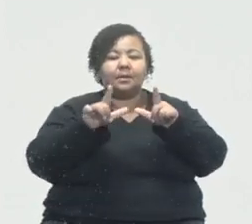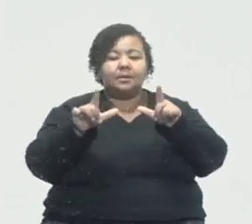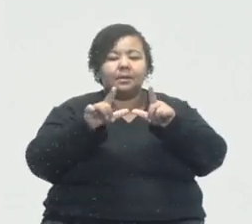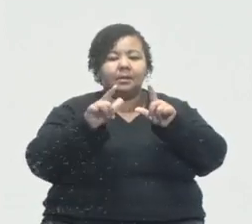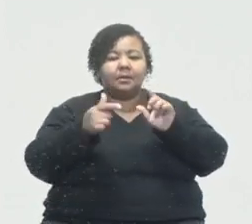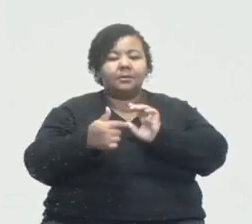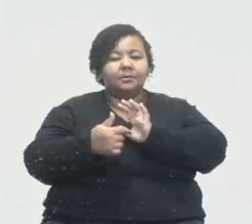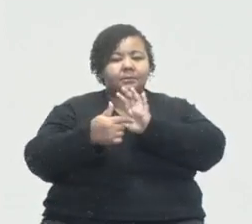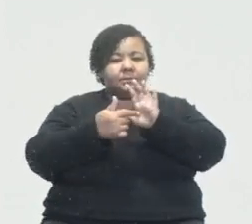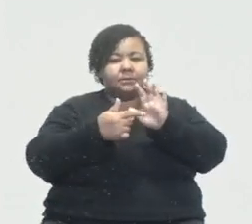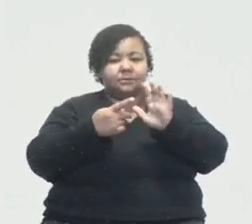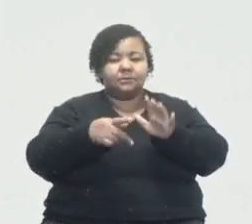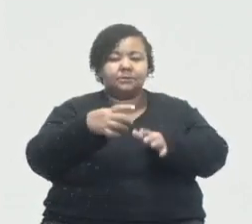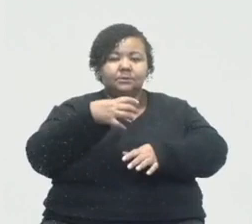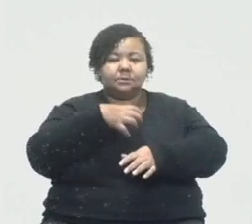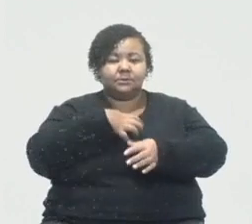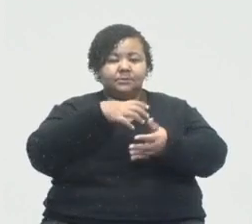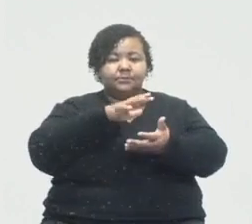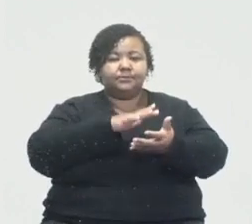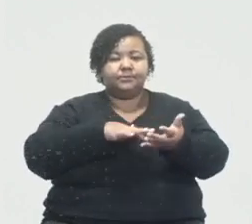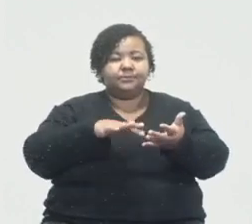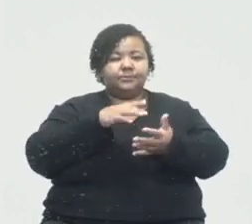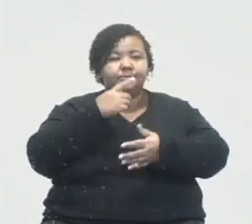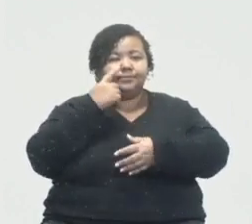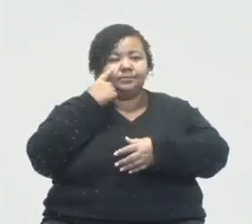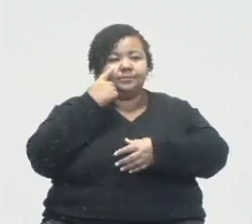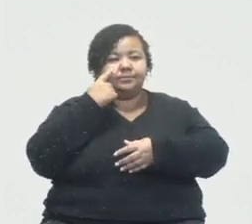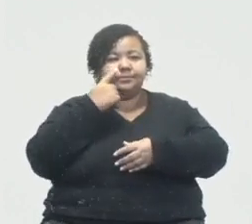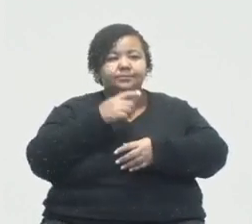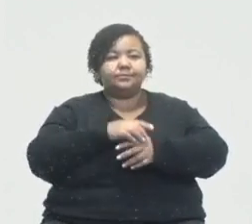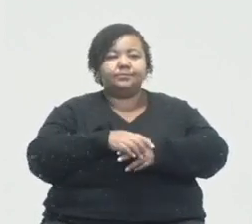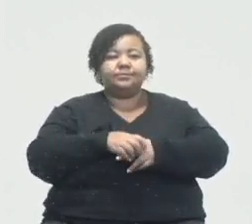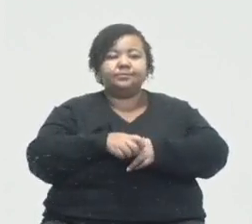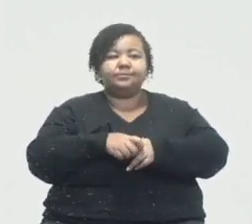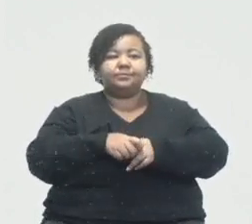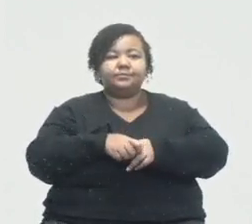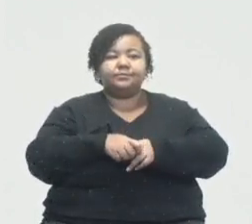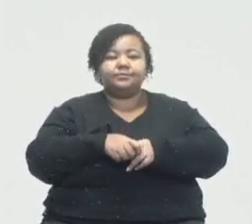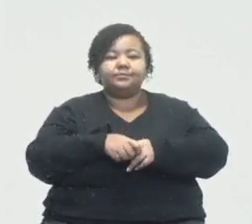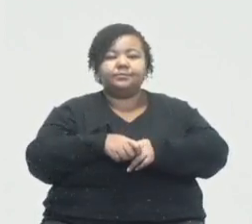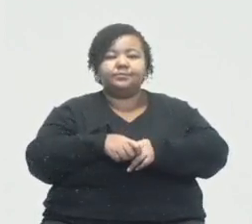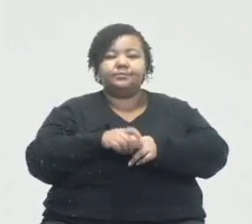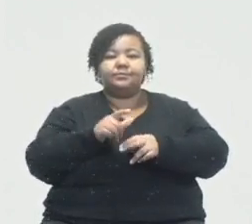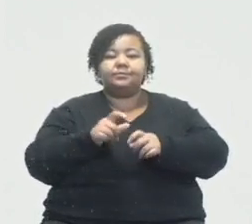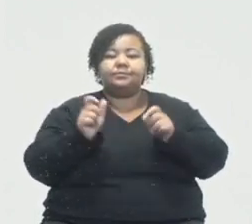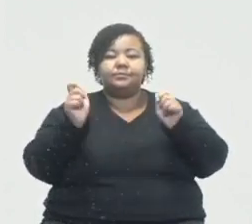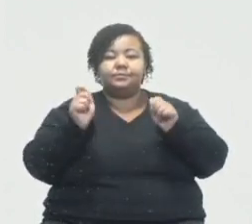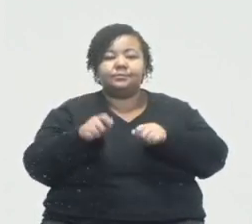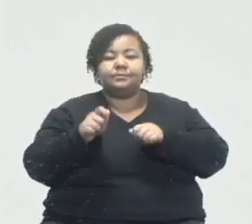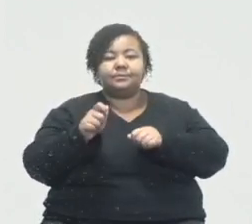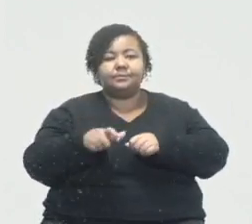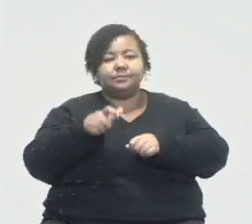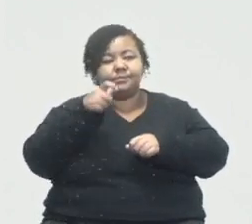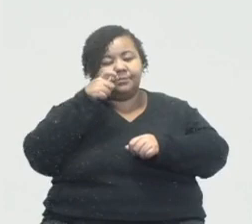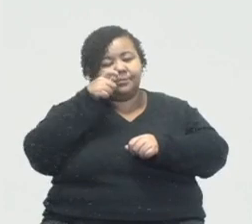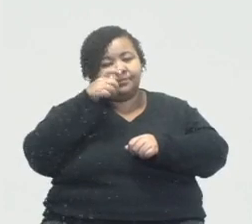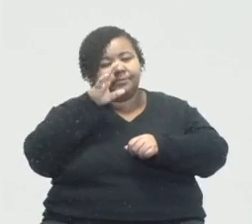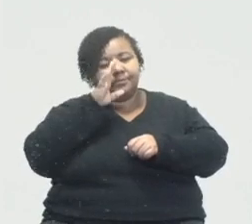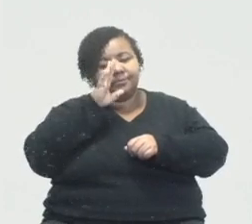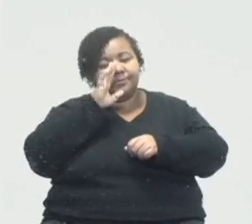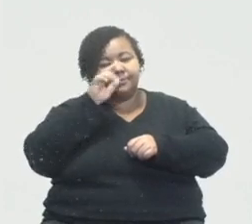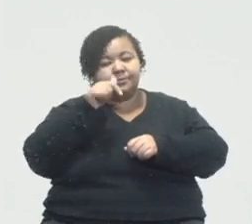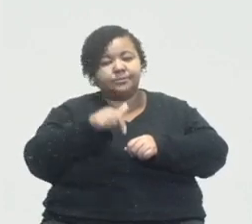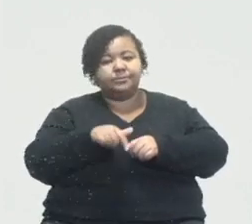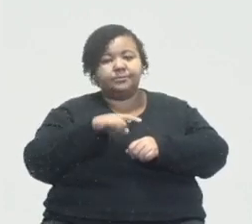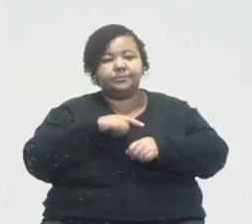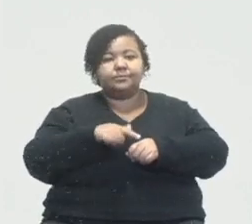da seguinte forma. Então, veja aqui que ele está na sua forma escalonada. E é possível observar aqui que nós